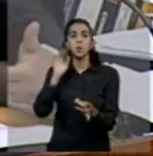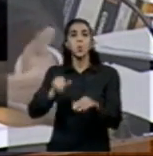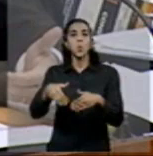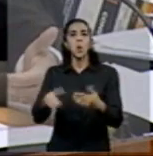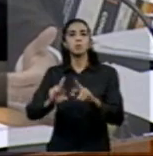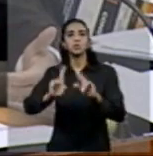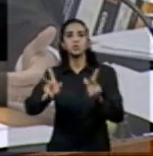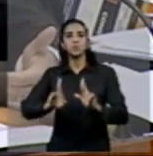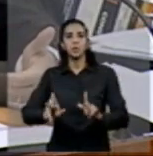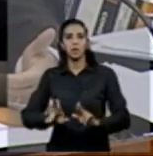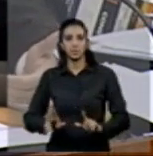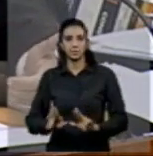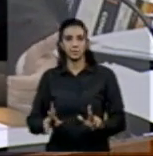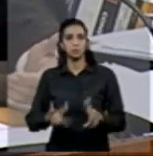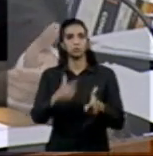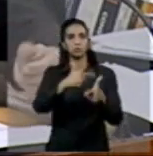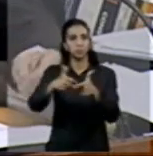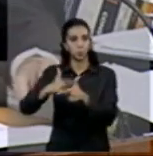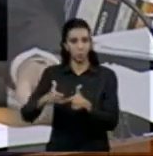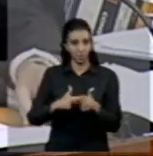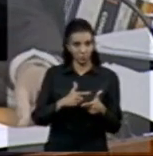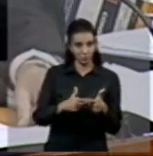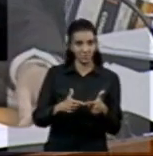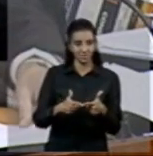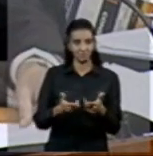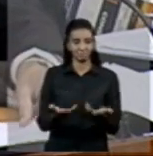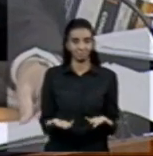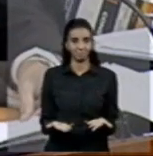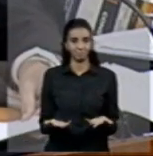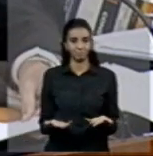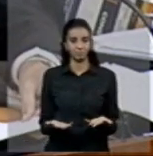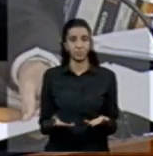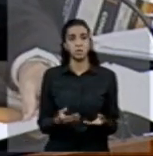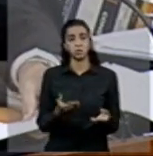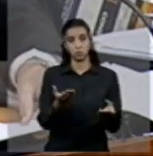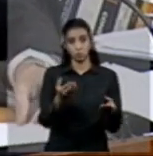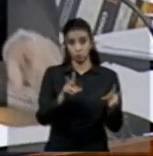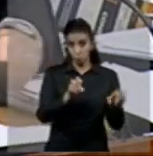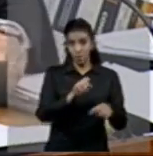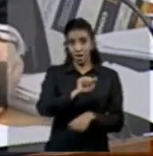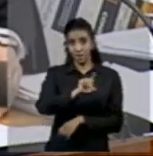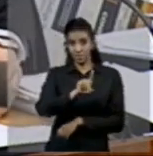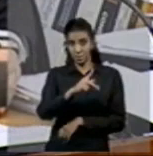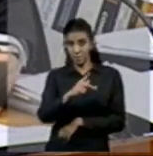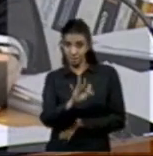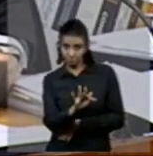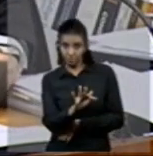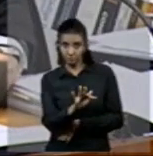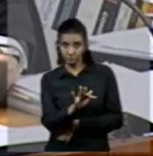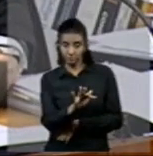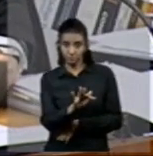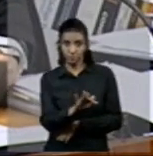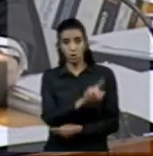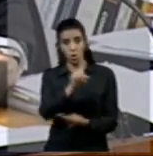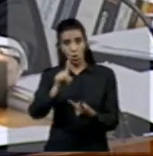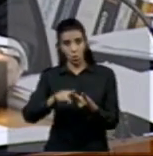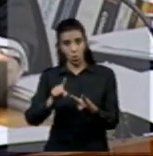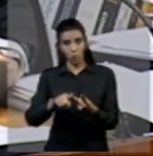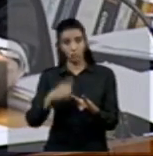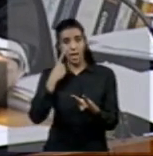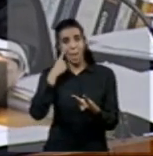levantados por todos aqueles que participaram em ambos os processos, na DPF e na